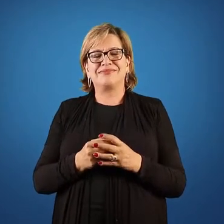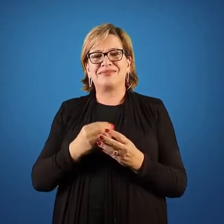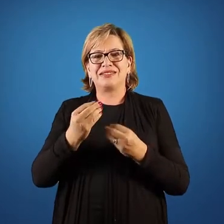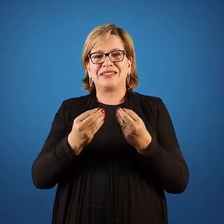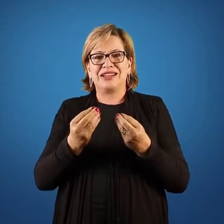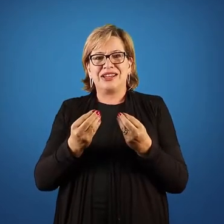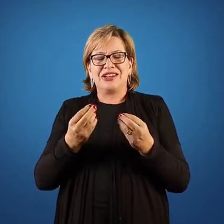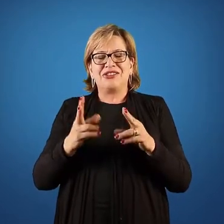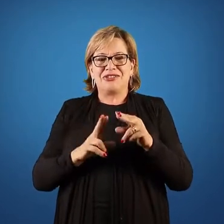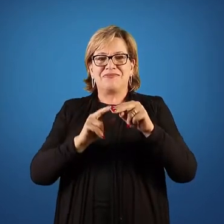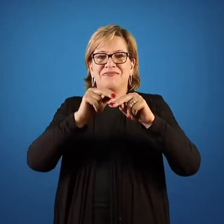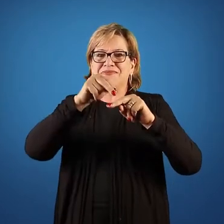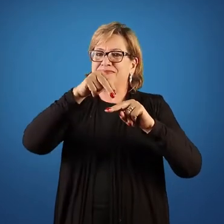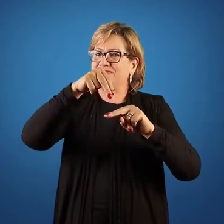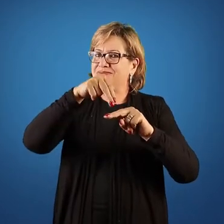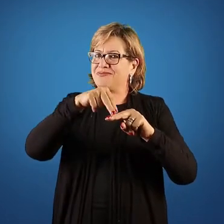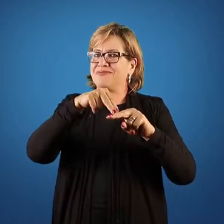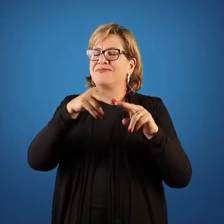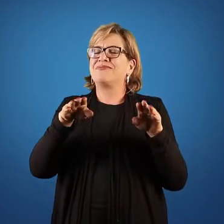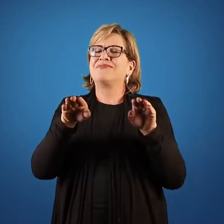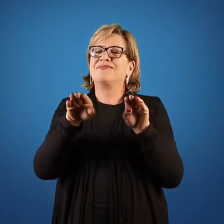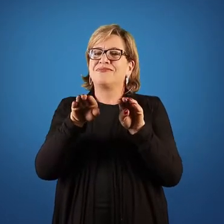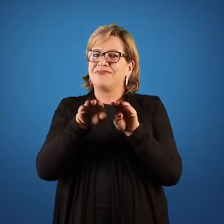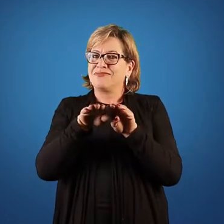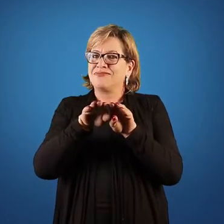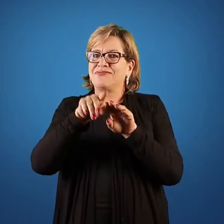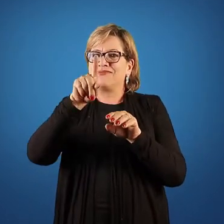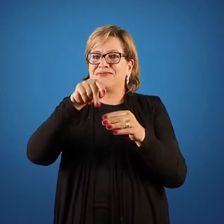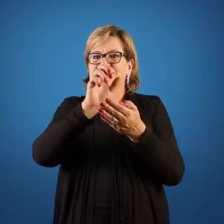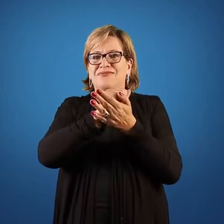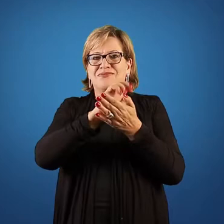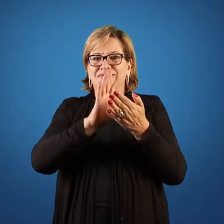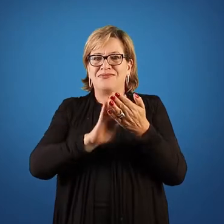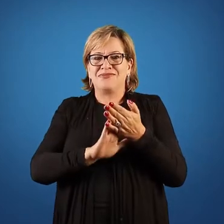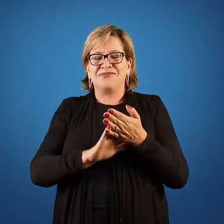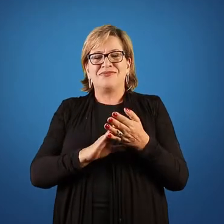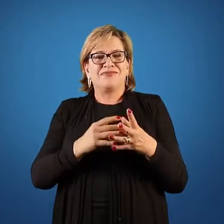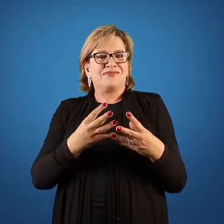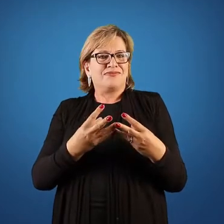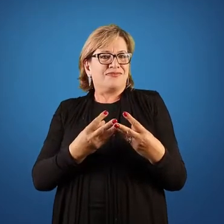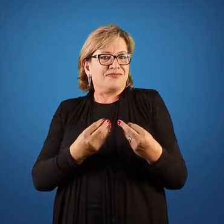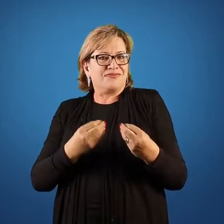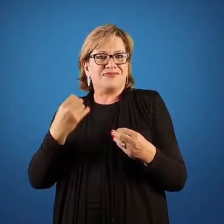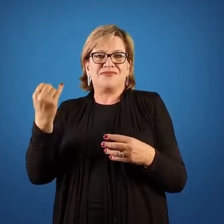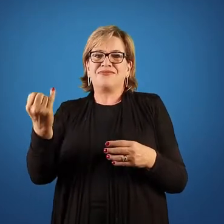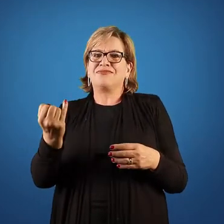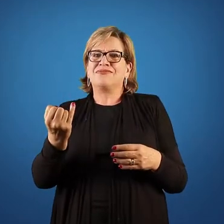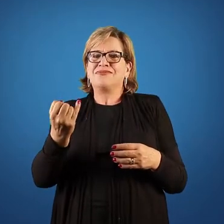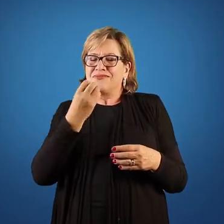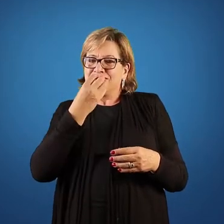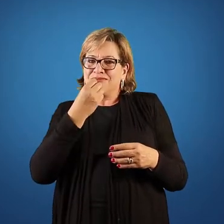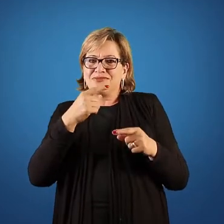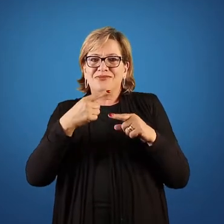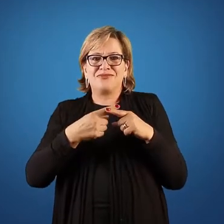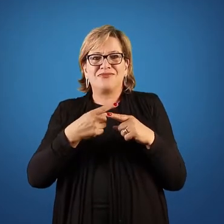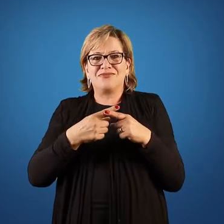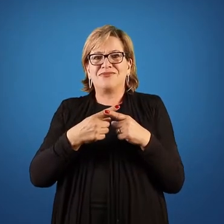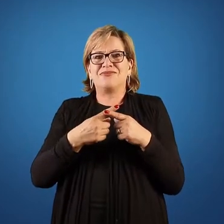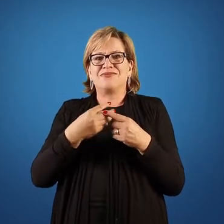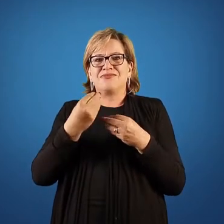O ficar de pé também é um exercício bastante interessante, porque é mais,